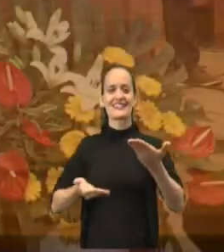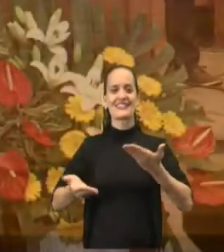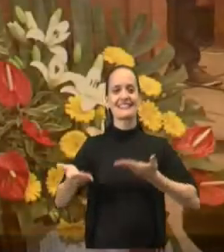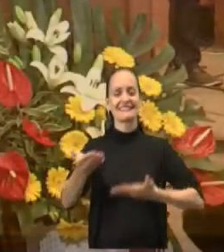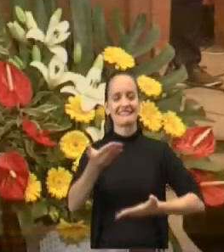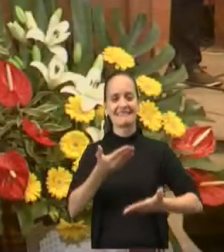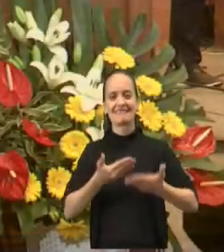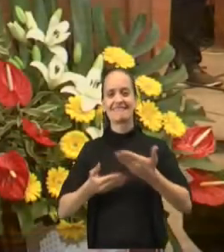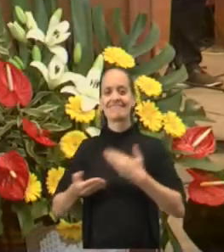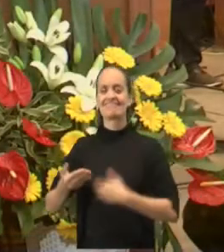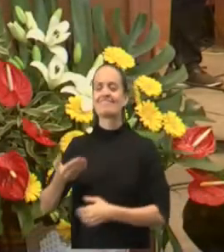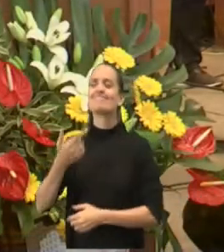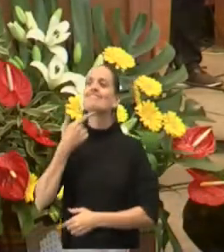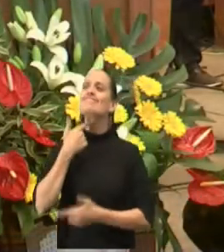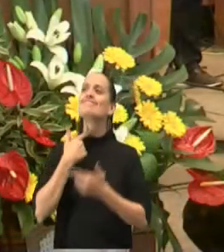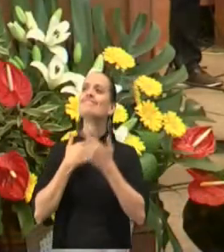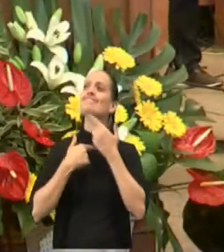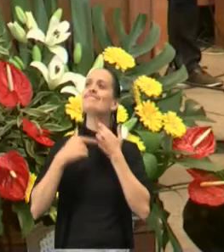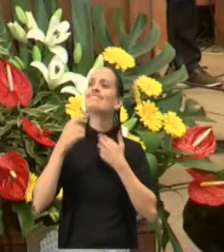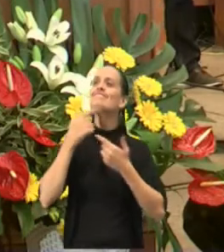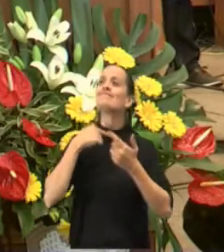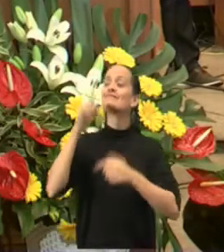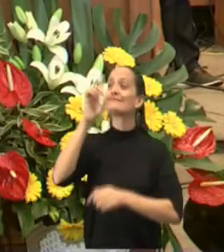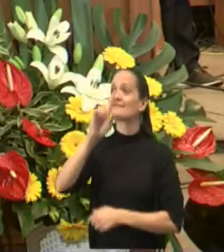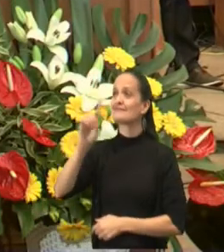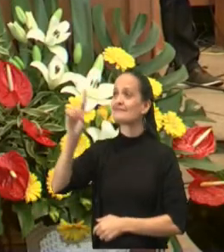compartilhar, desejamos ao